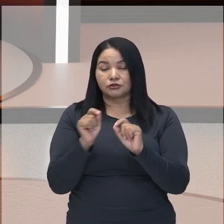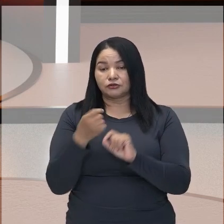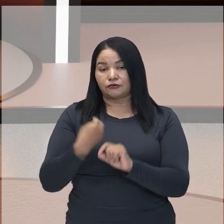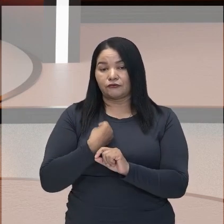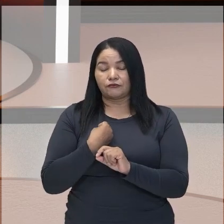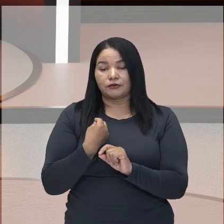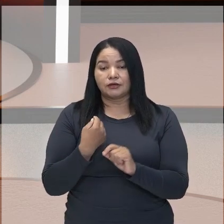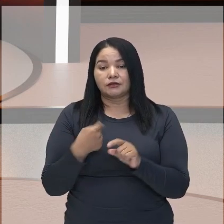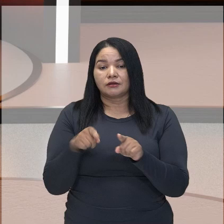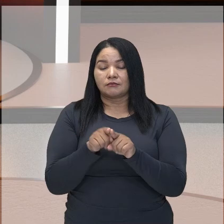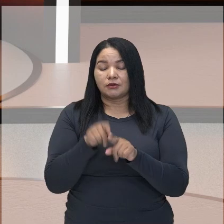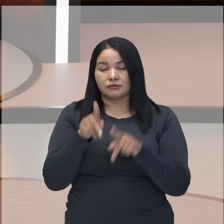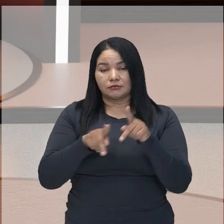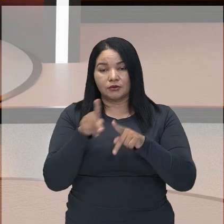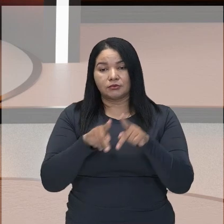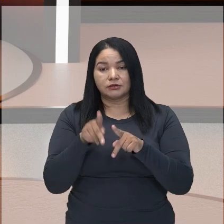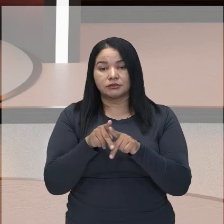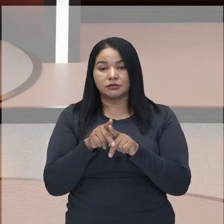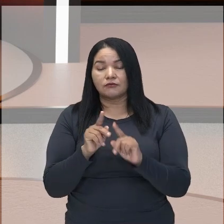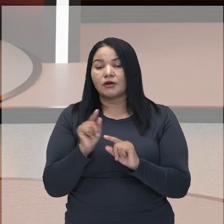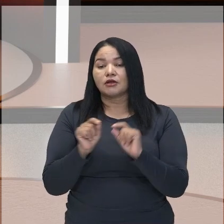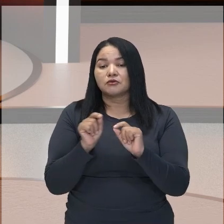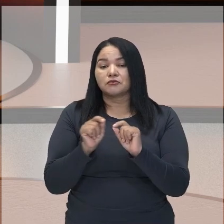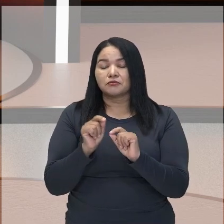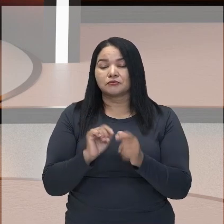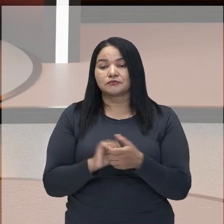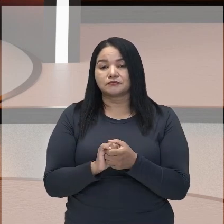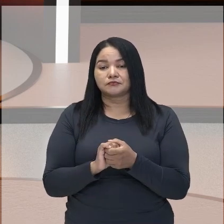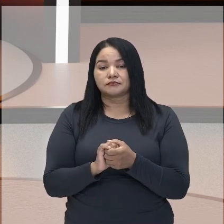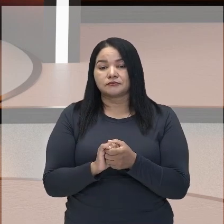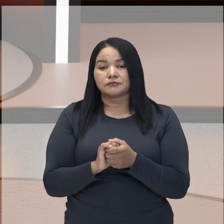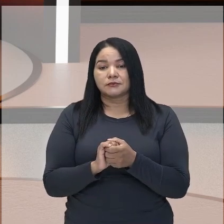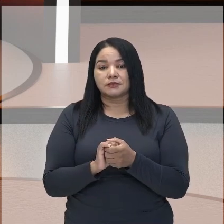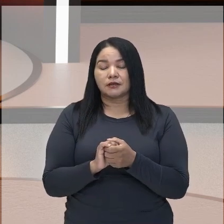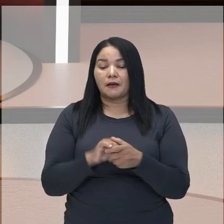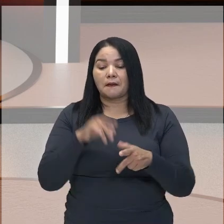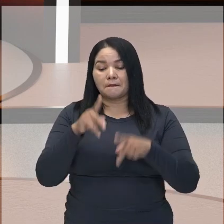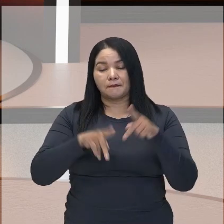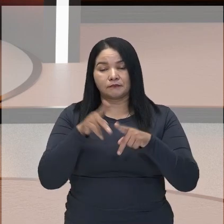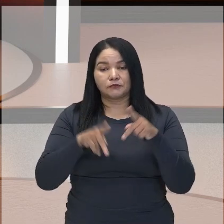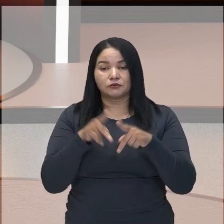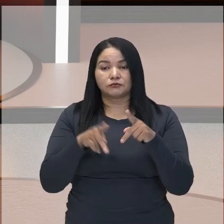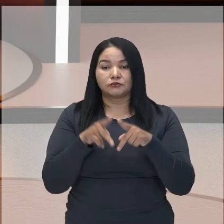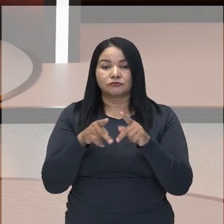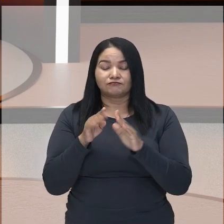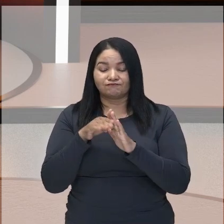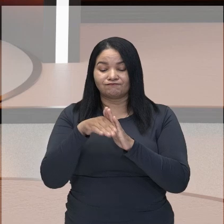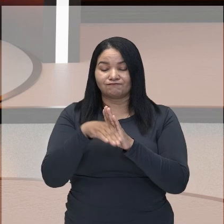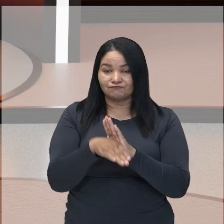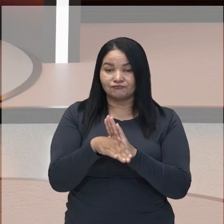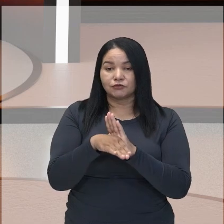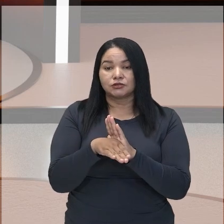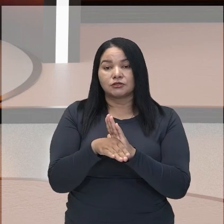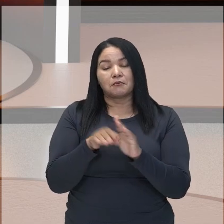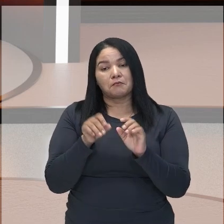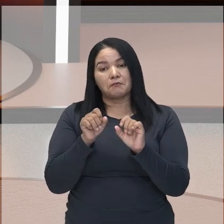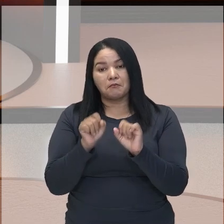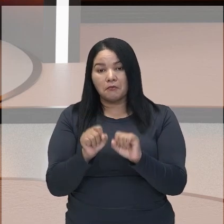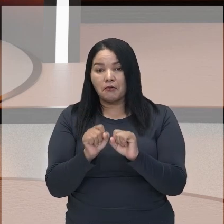da população, gente, vai resultar aí em uma população que acaba estando em declínio, que pode afetar